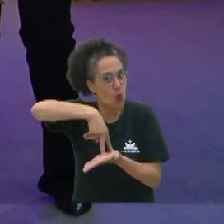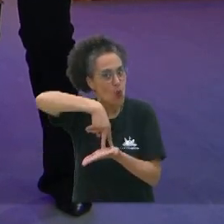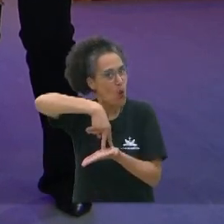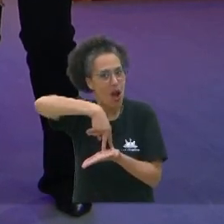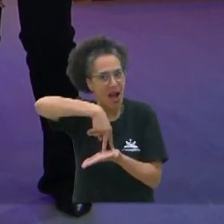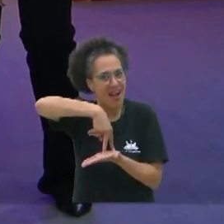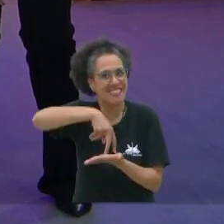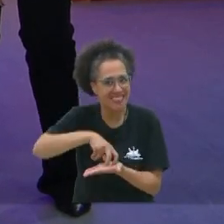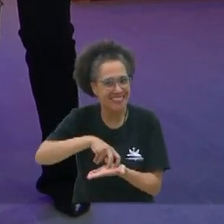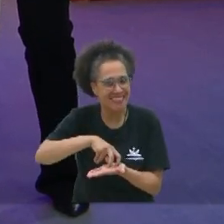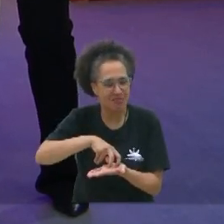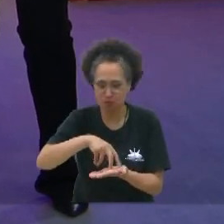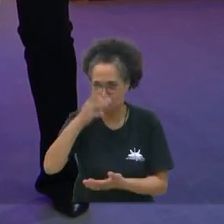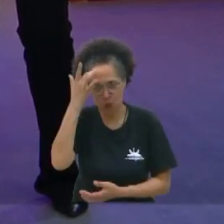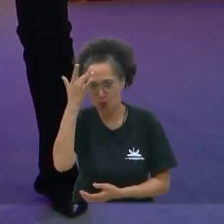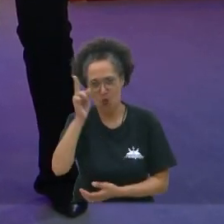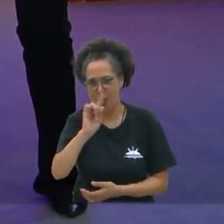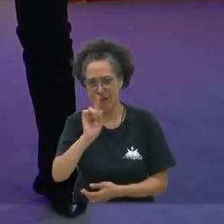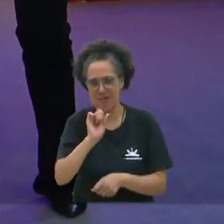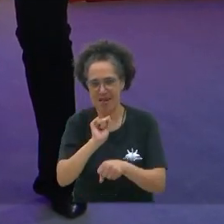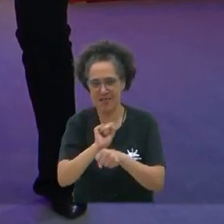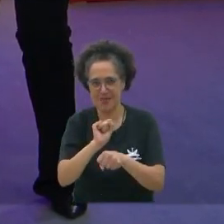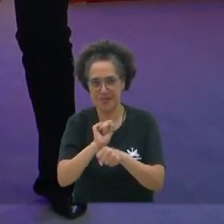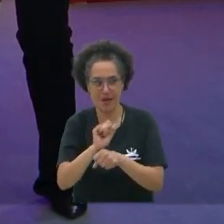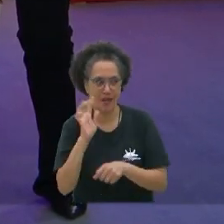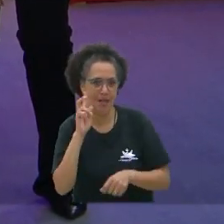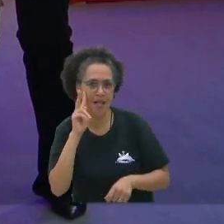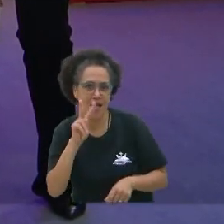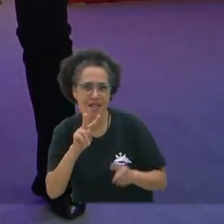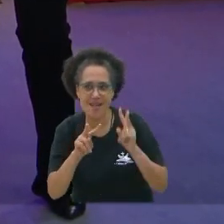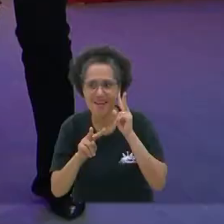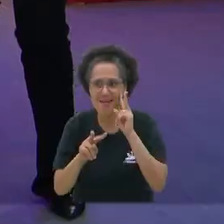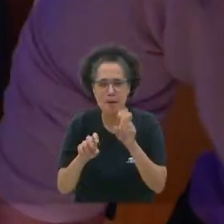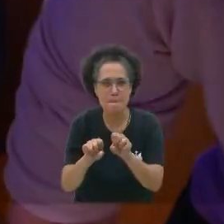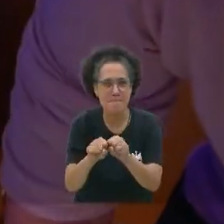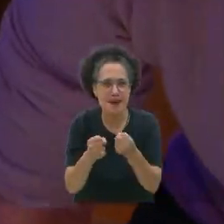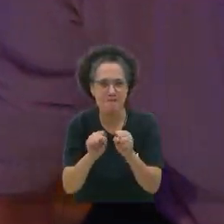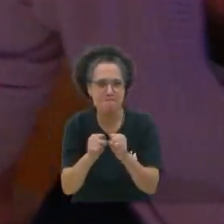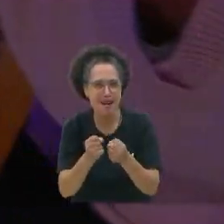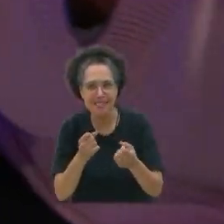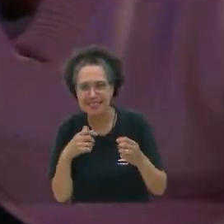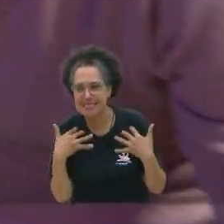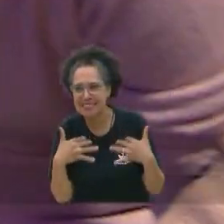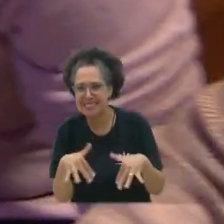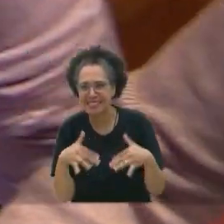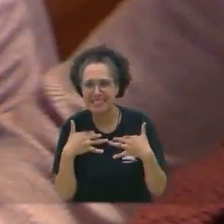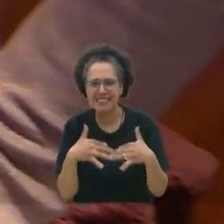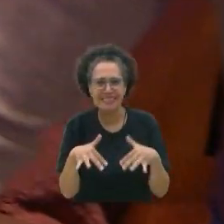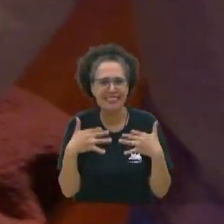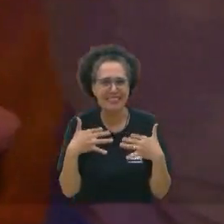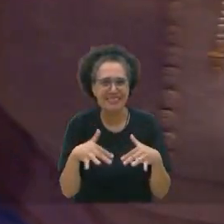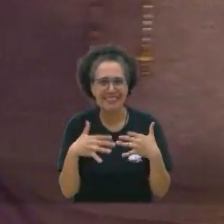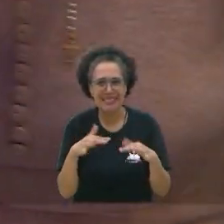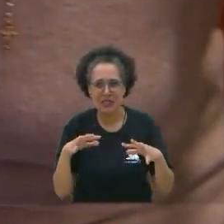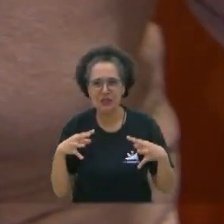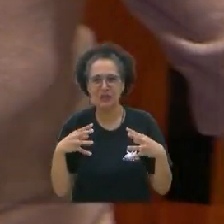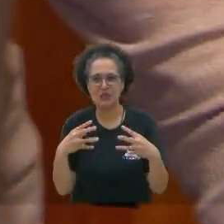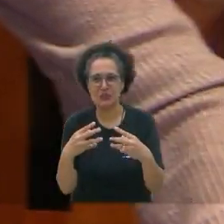É, gente, mas não é fácil esperar. Estou escutando uns crack, crack, é crack. É crack, crack, crack. É todo mundo